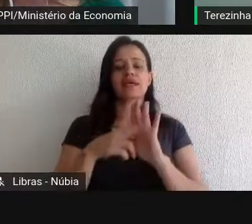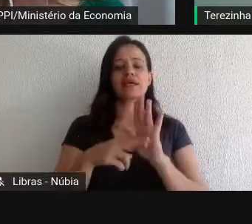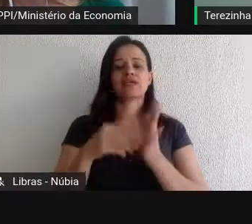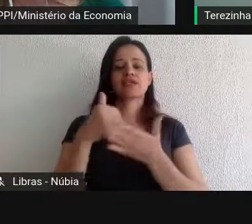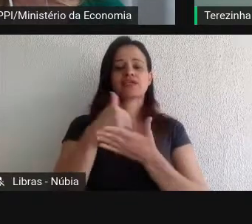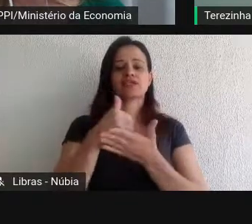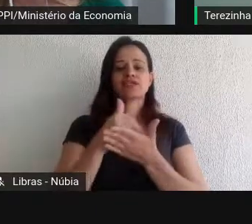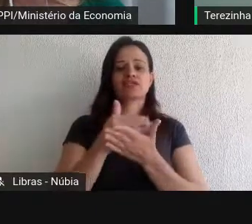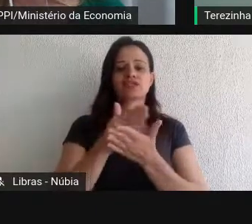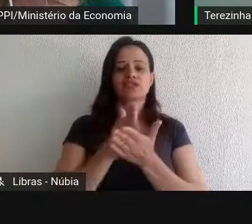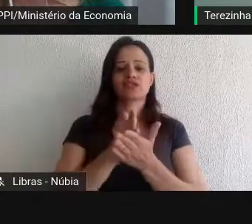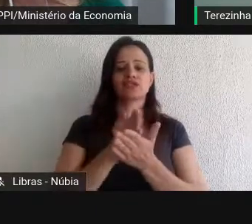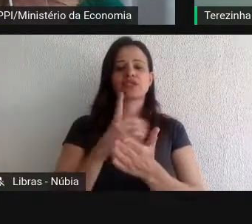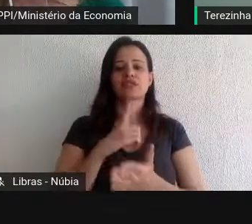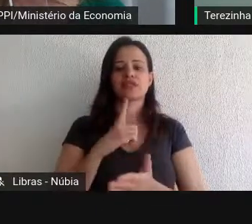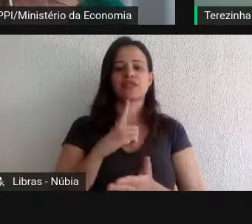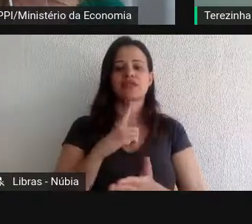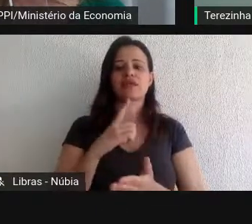entes